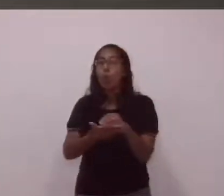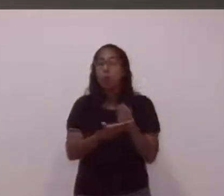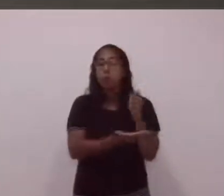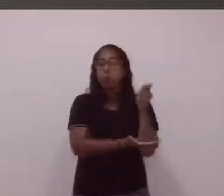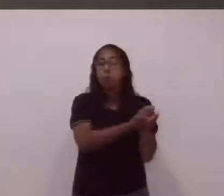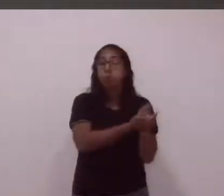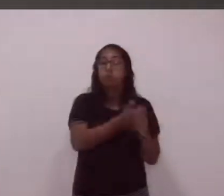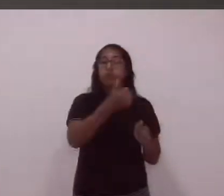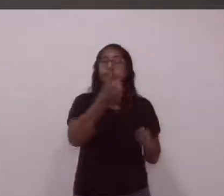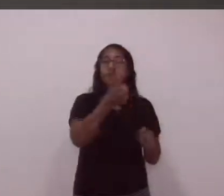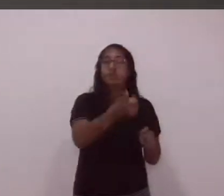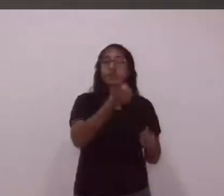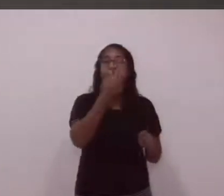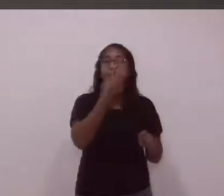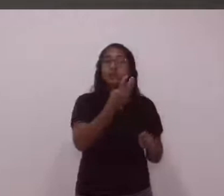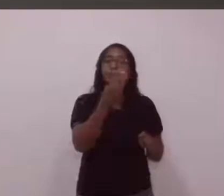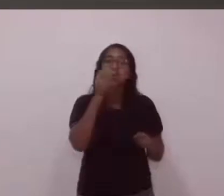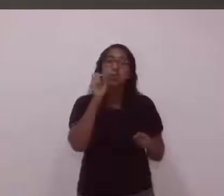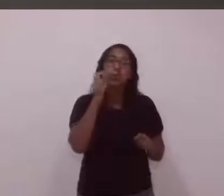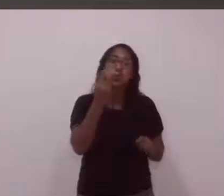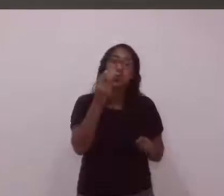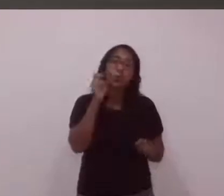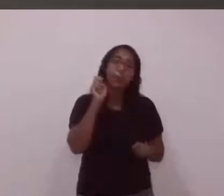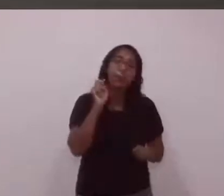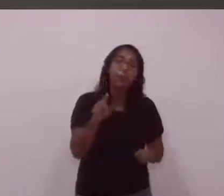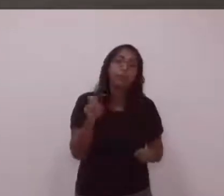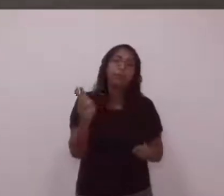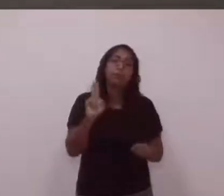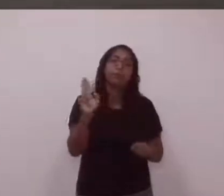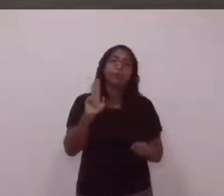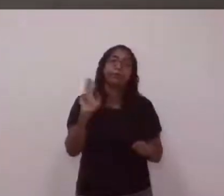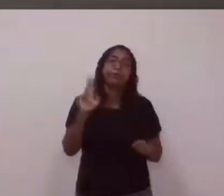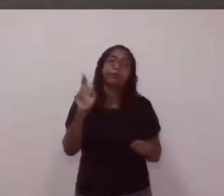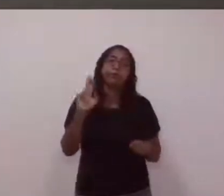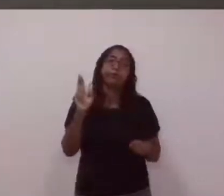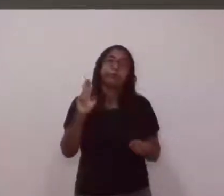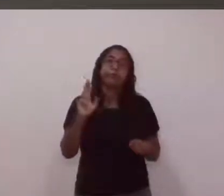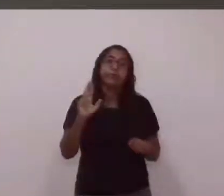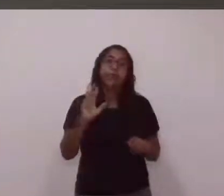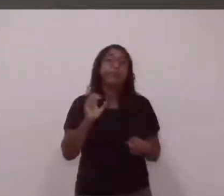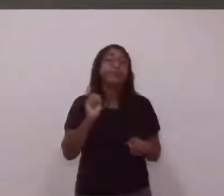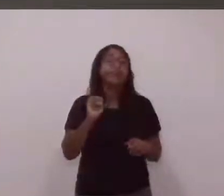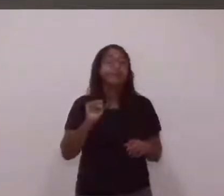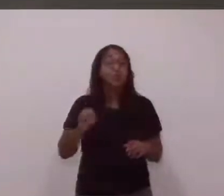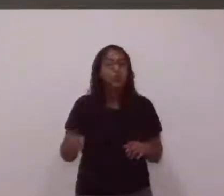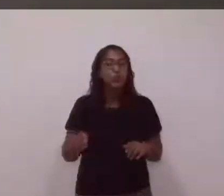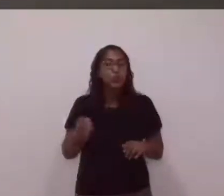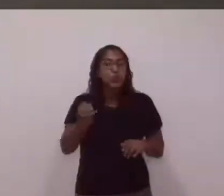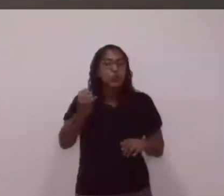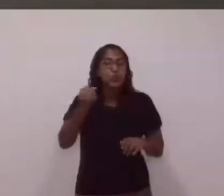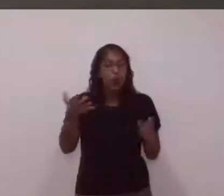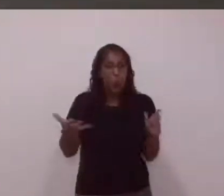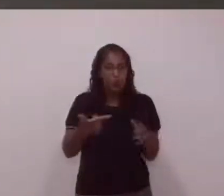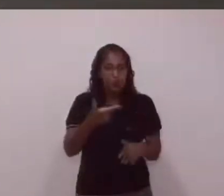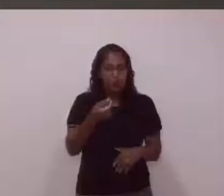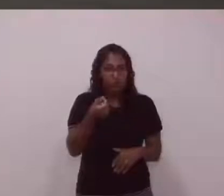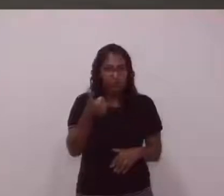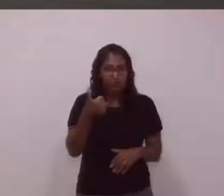132 mil reais né que se atualizar vai dar um valor né que